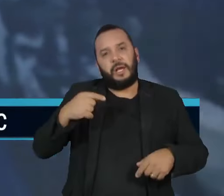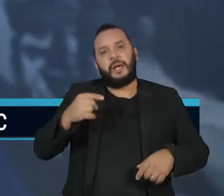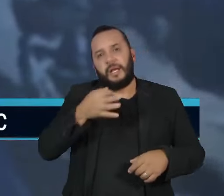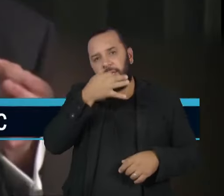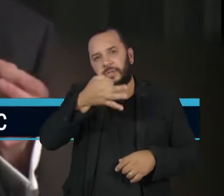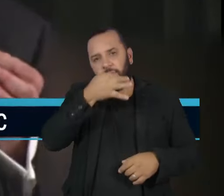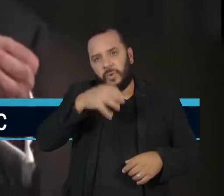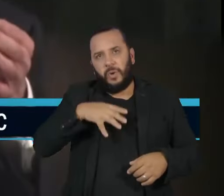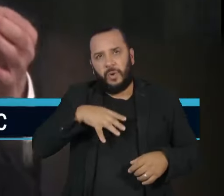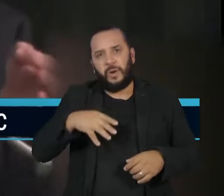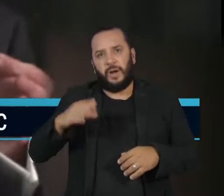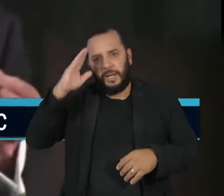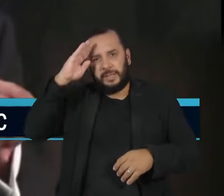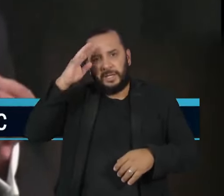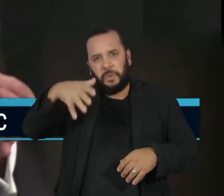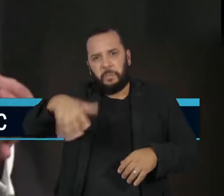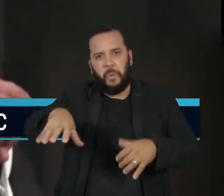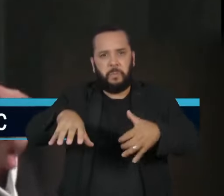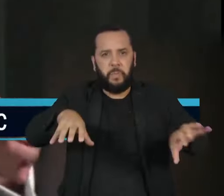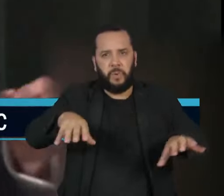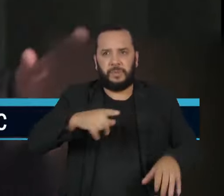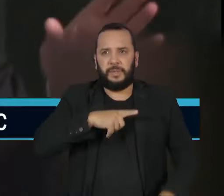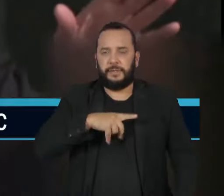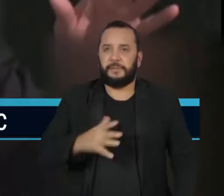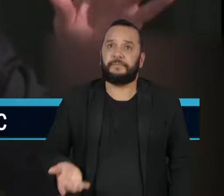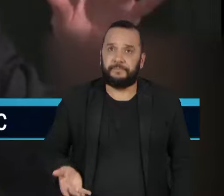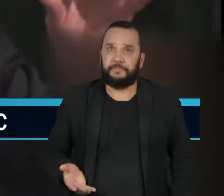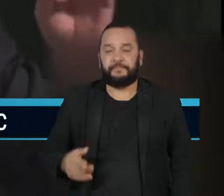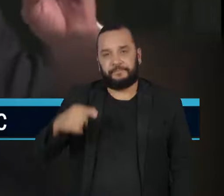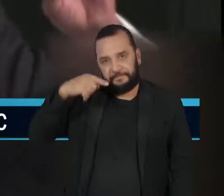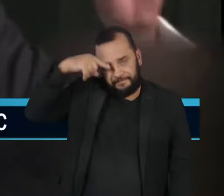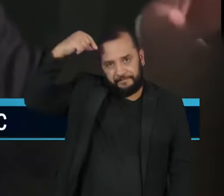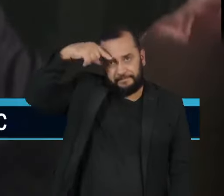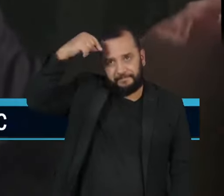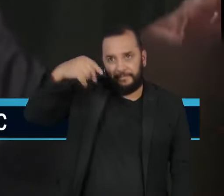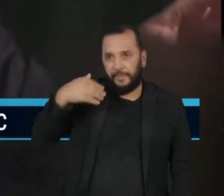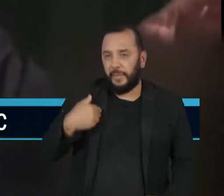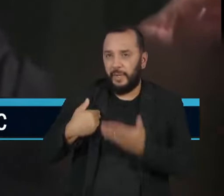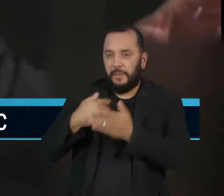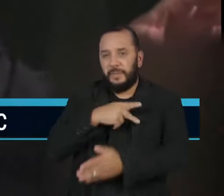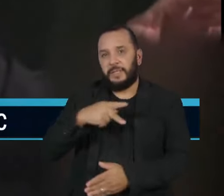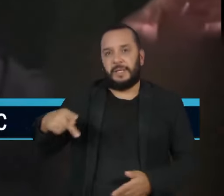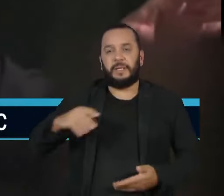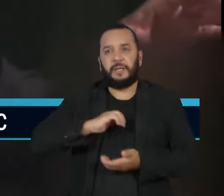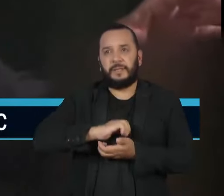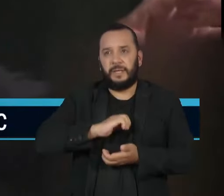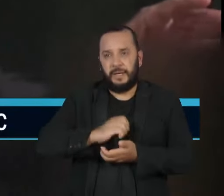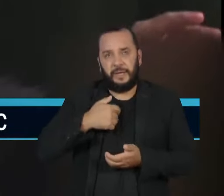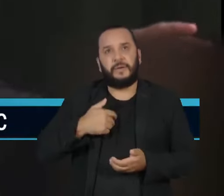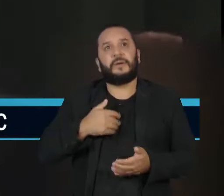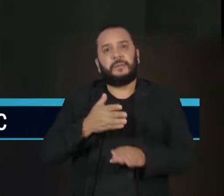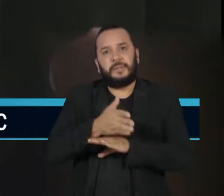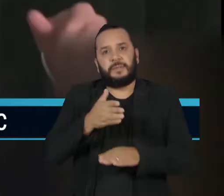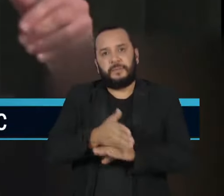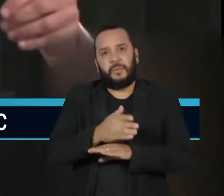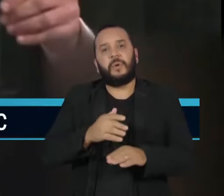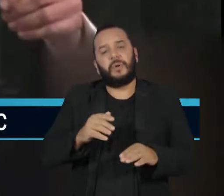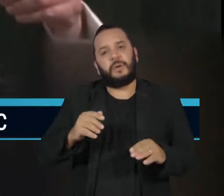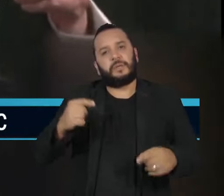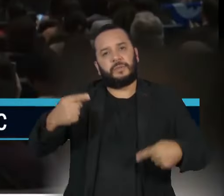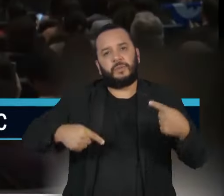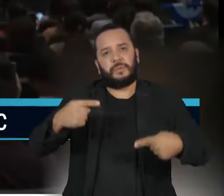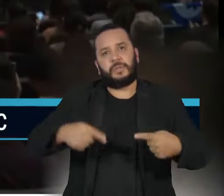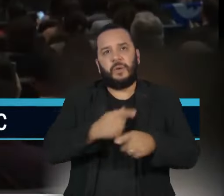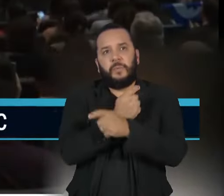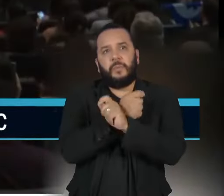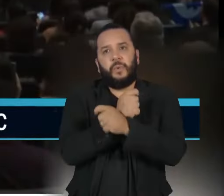Armadas. O presidente do STF participou de um evento promovido pela Faculdade de Direito da PUC de São Paulo sobre